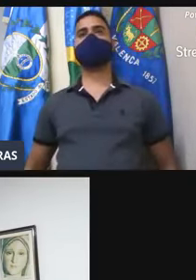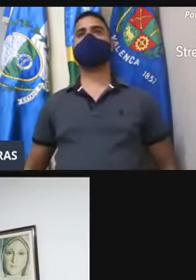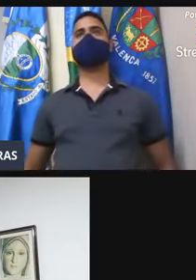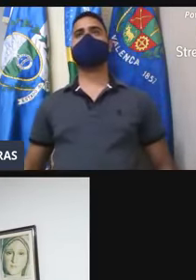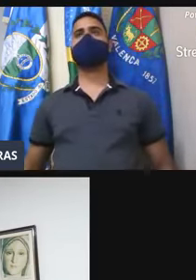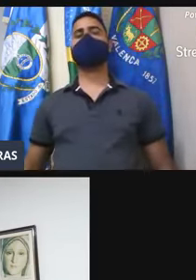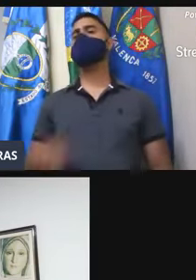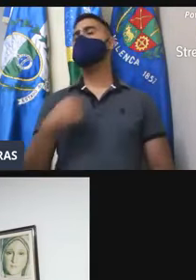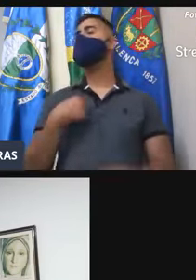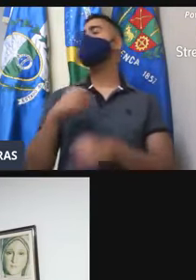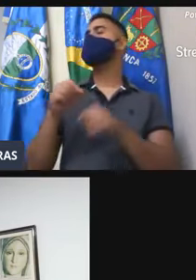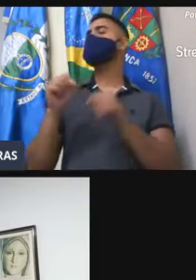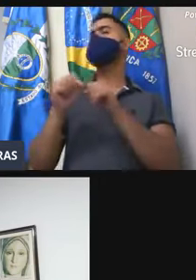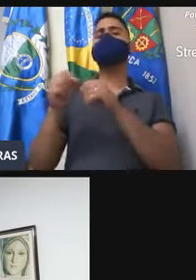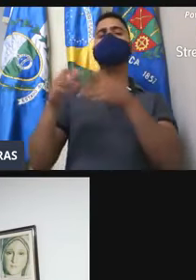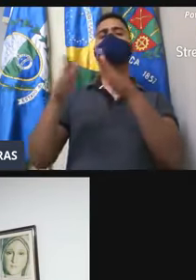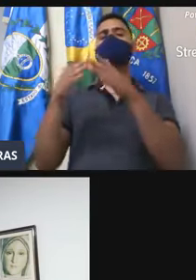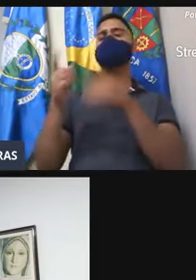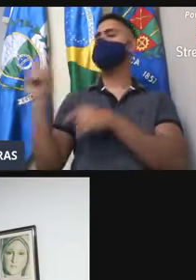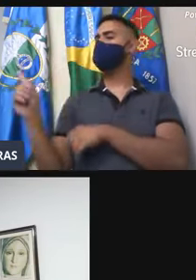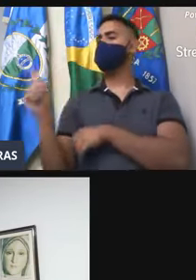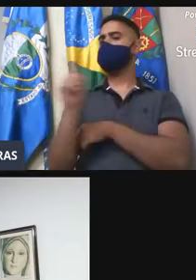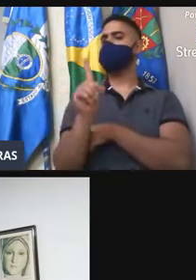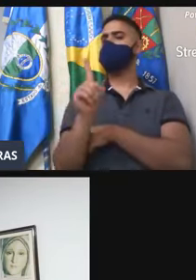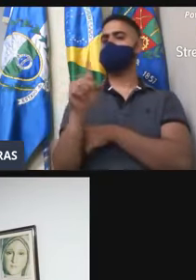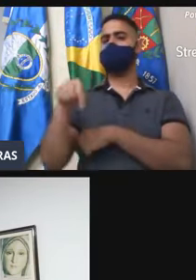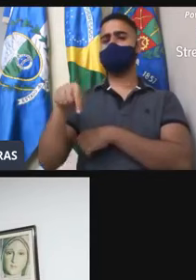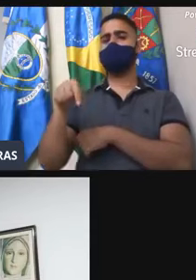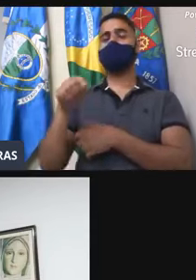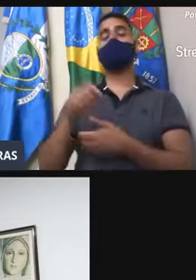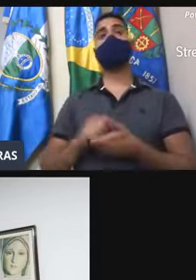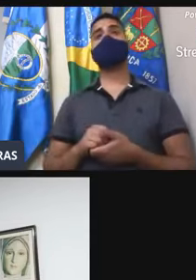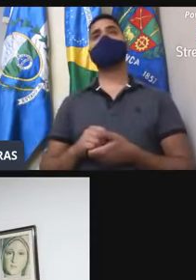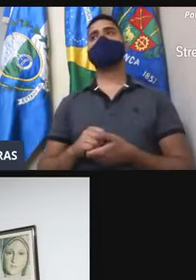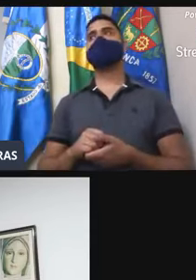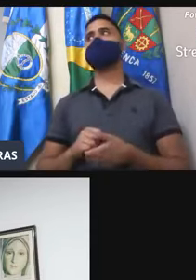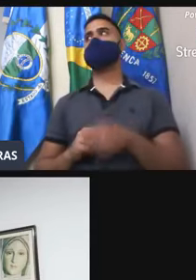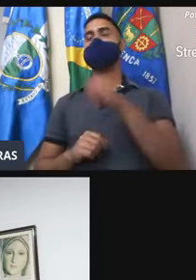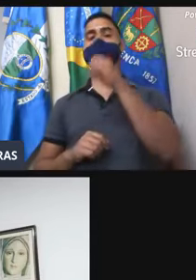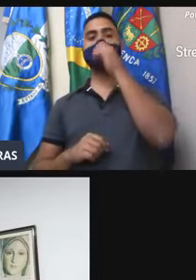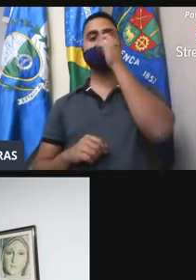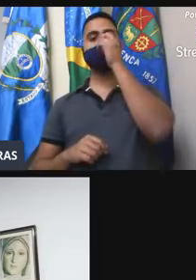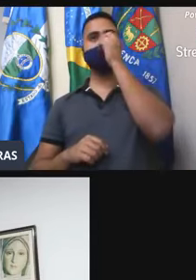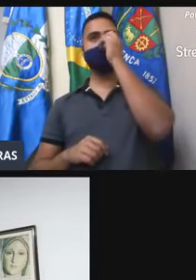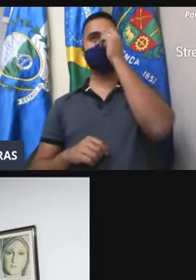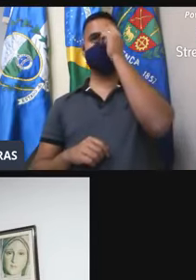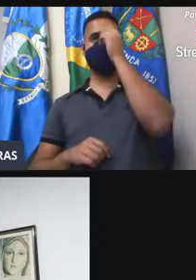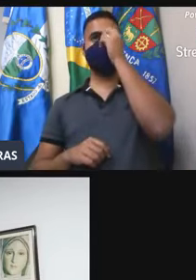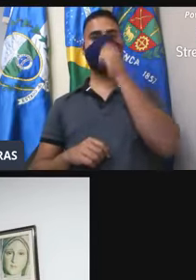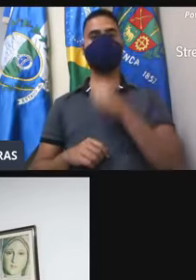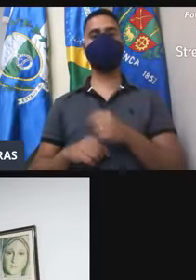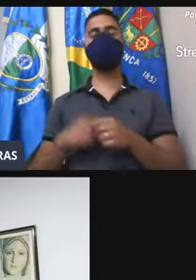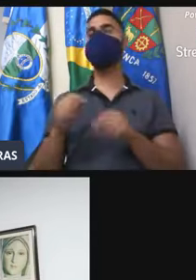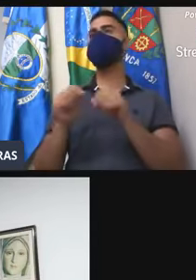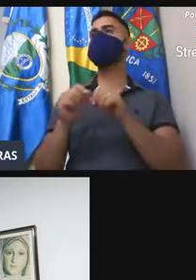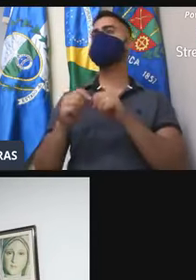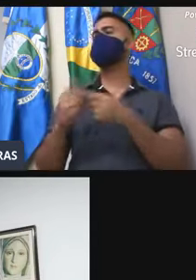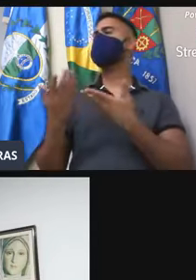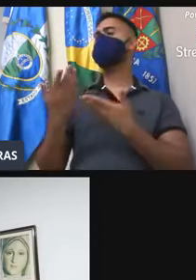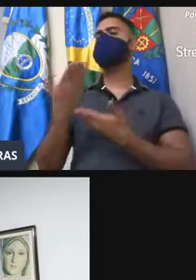dos solicitantes da sua vinda aqui. Quando fiz, eu ainda falei que era de uma forma bem